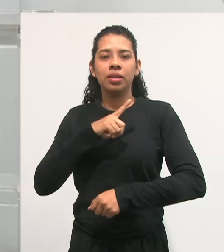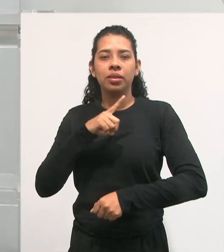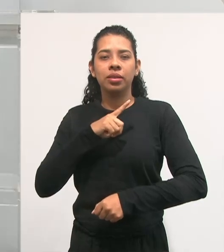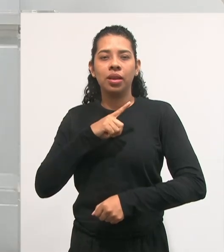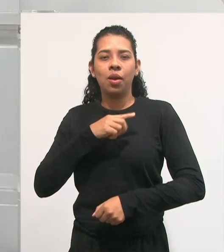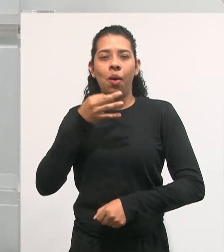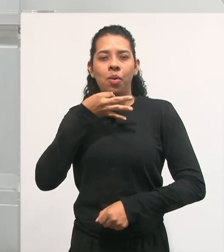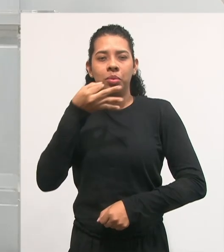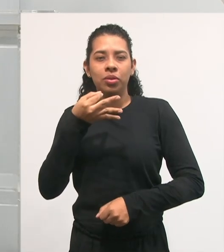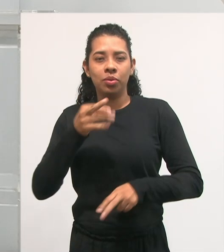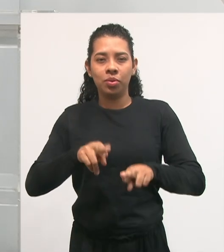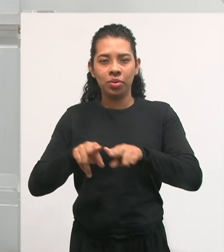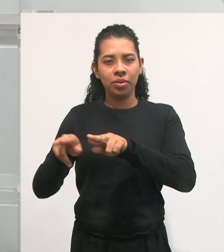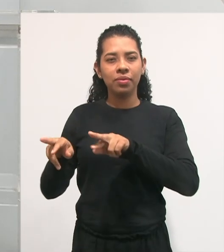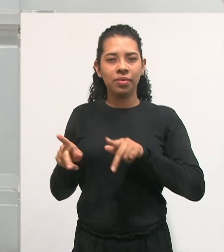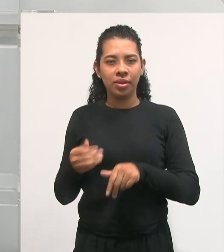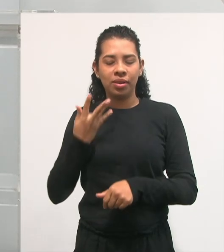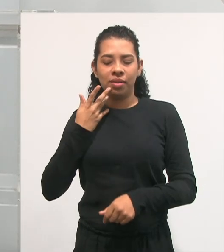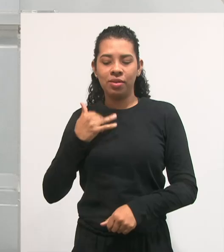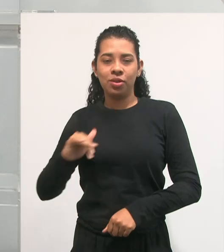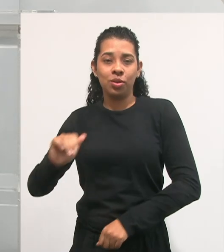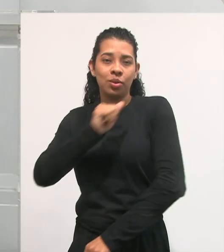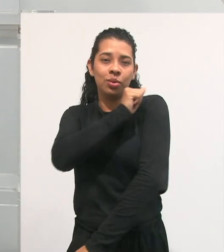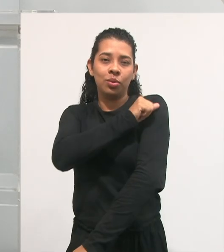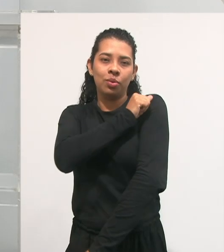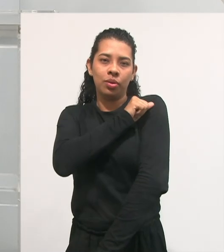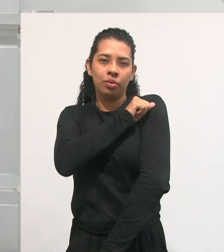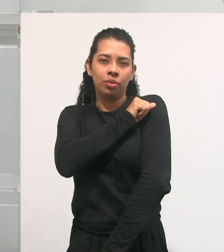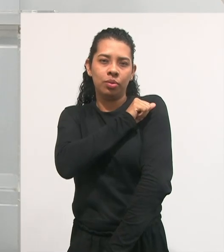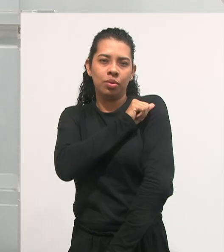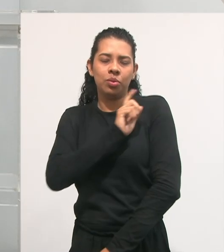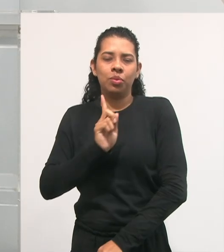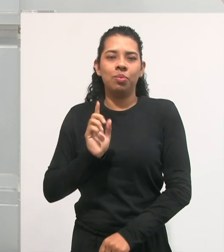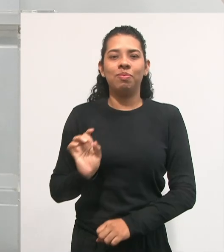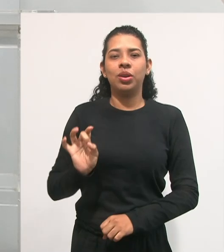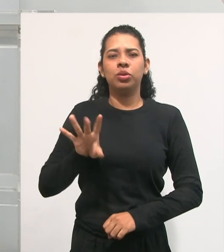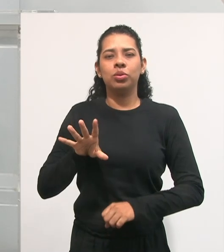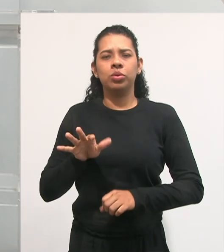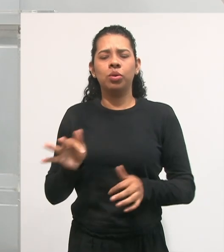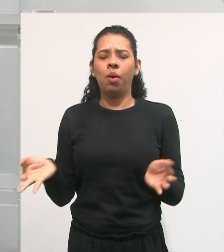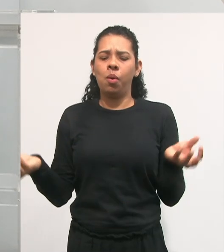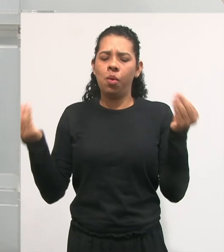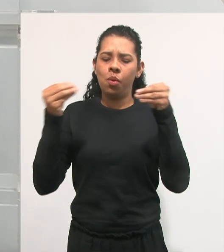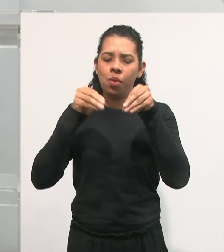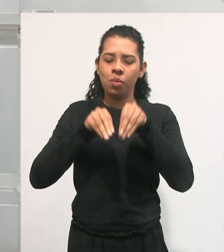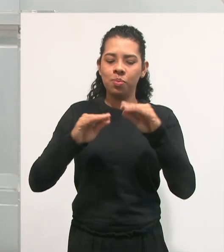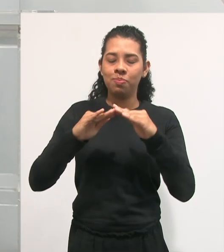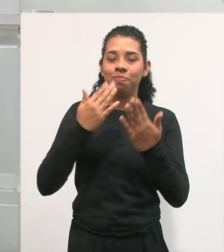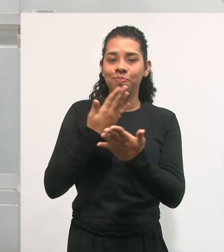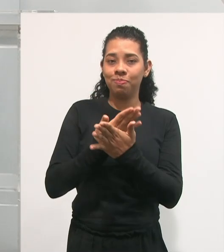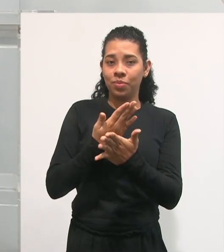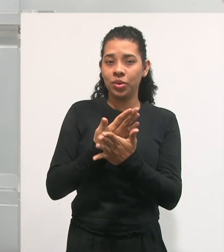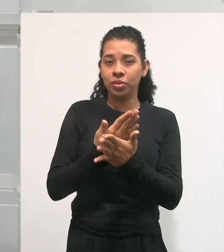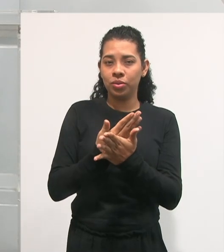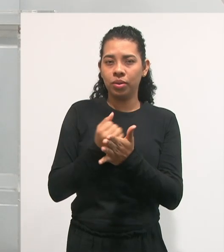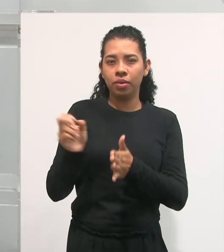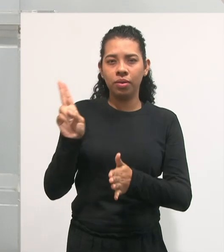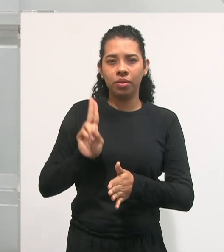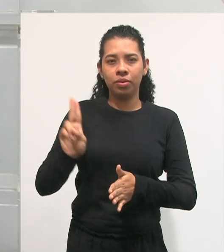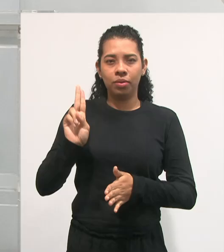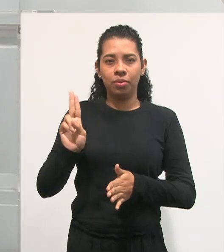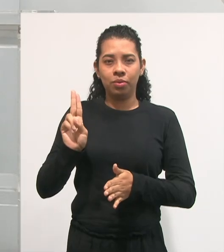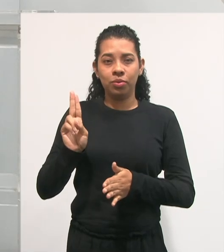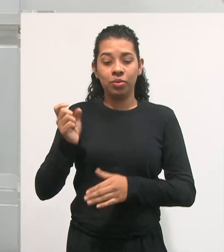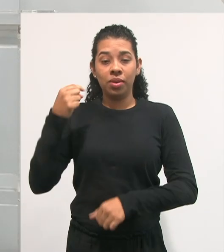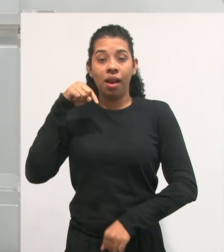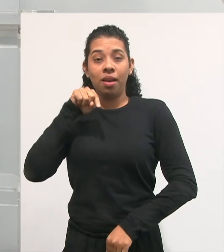Não adianta só a gente implementar o uso de novas tecnologias dentro do ambiente escolar sem que o